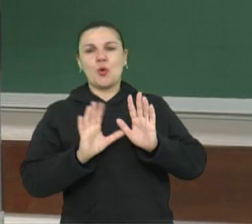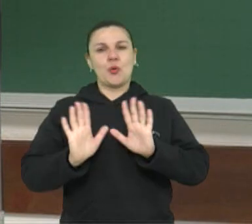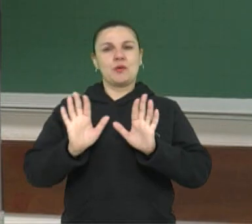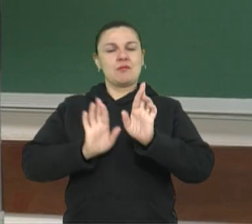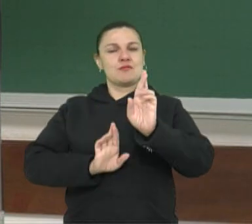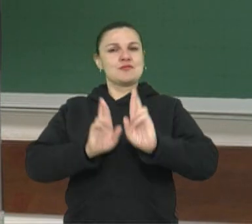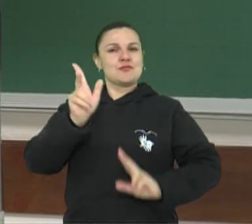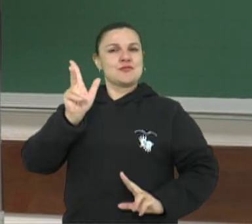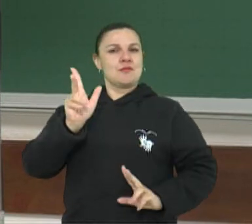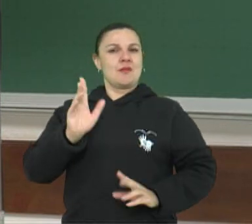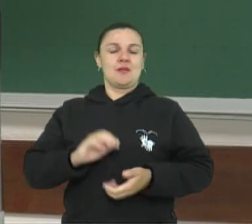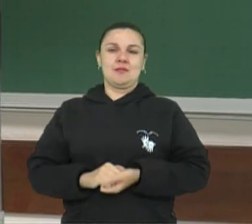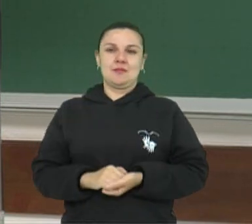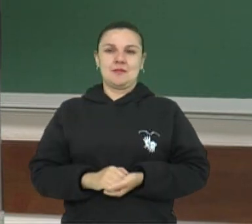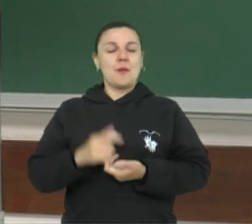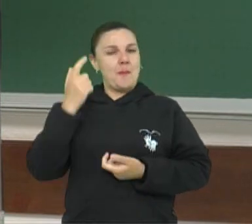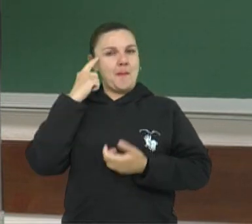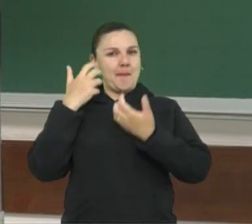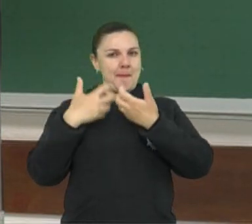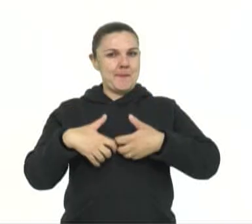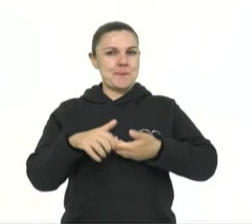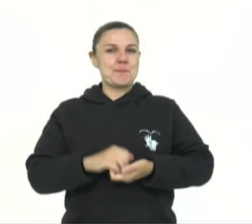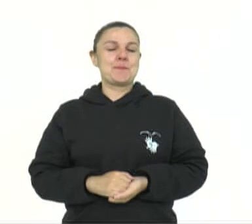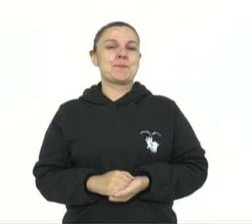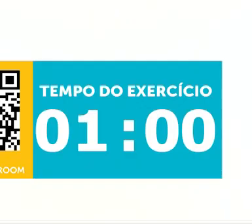coisas distintas e isoladas? Pensa um pouquinho.